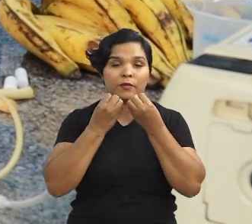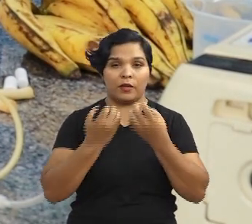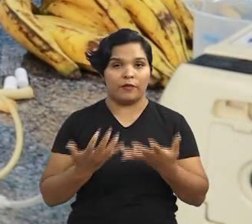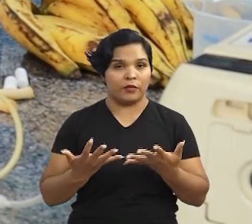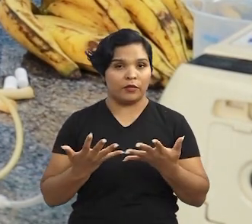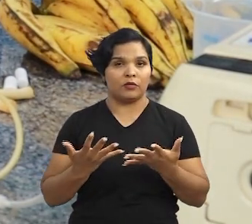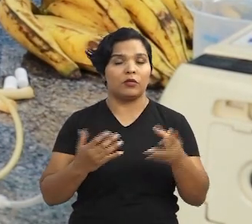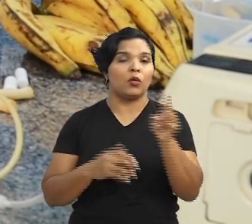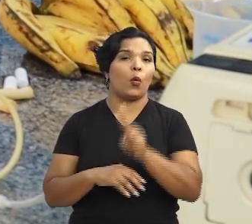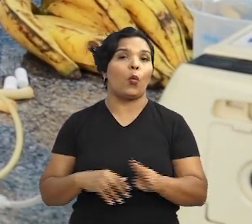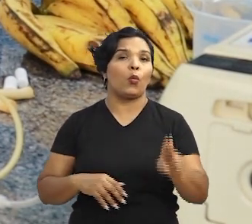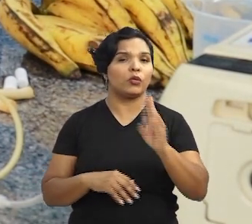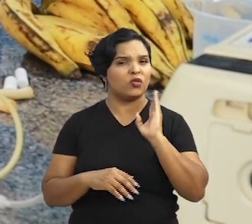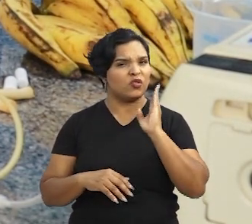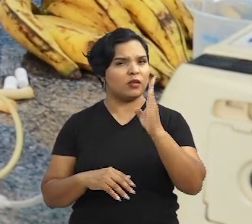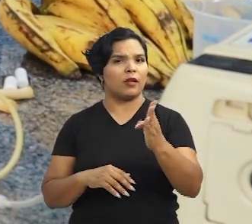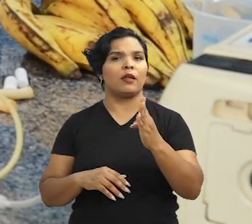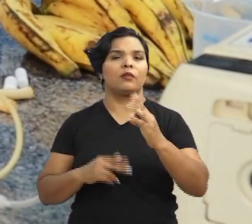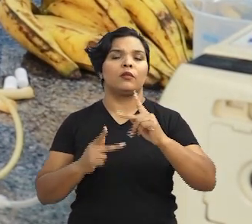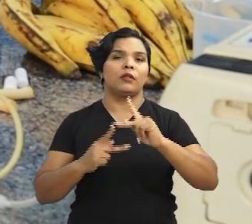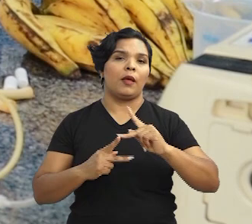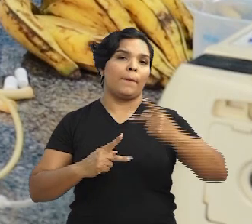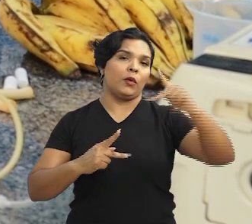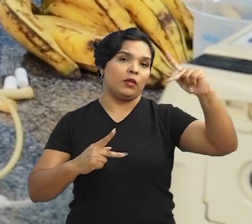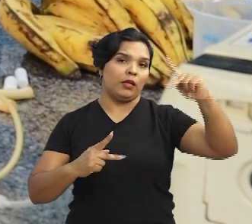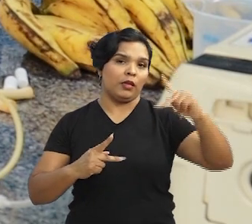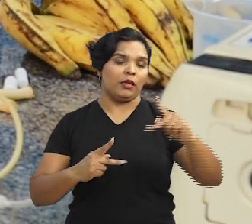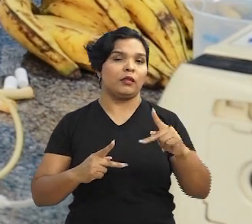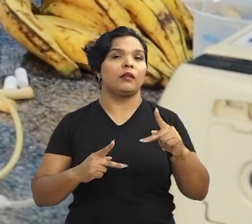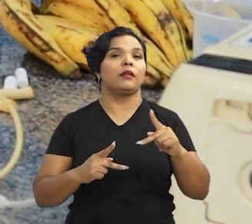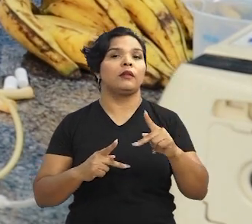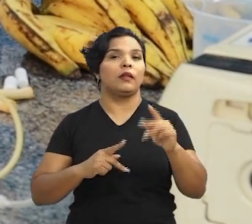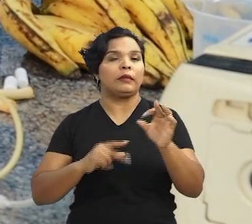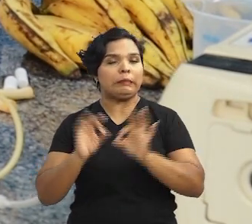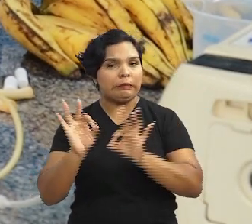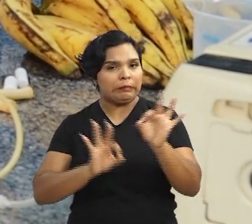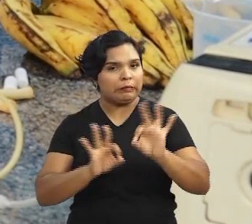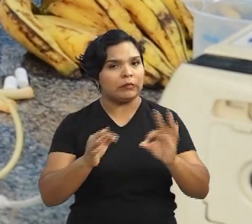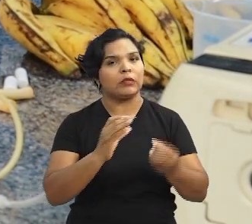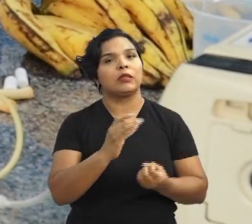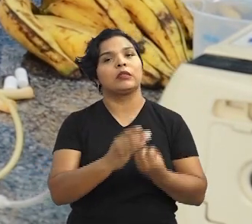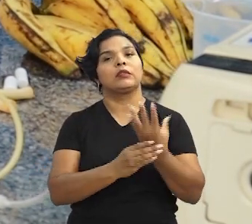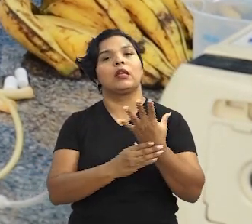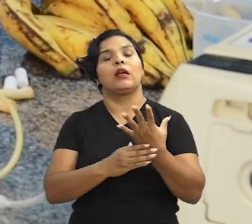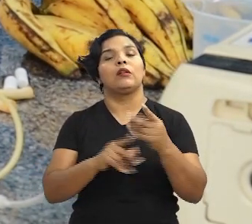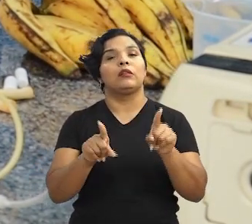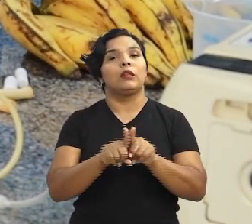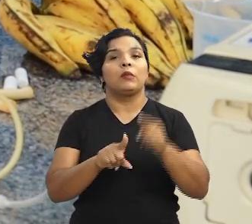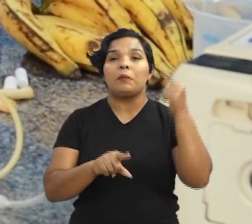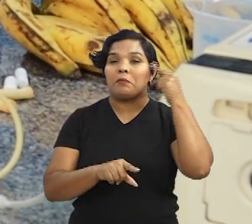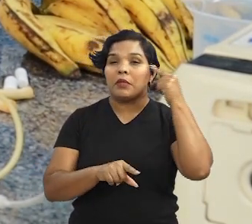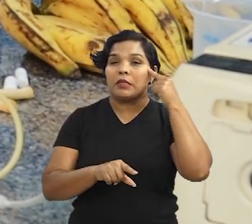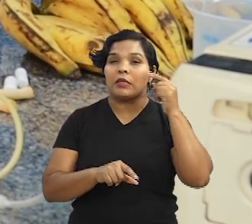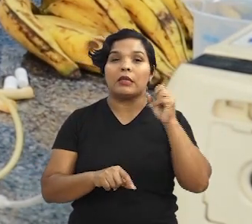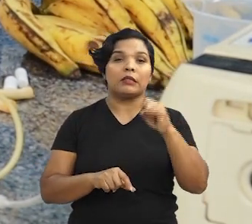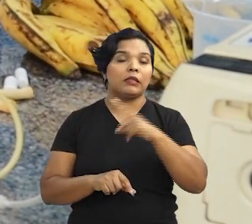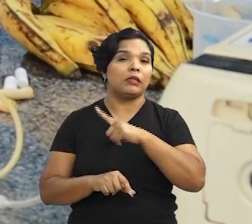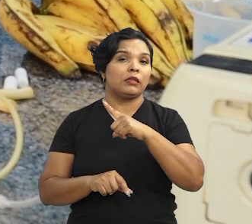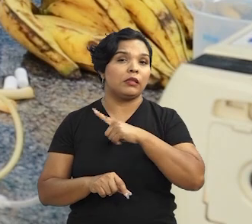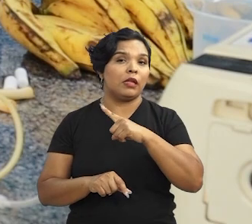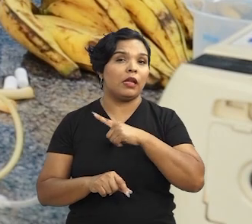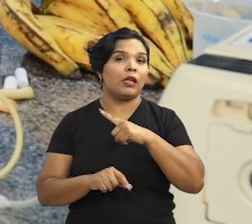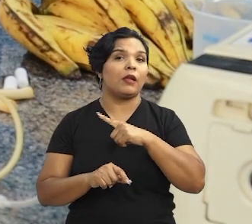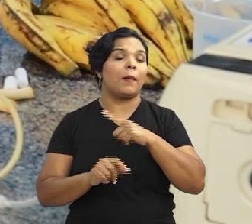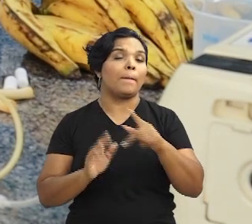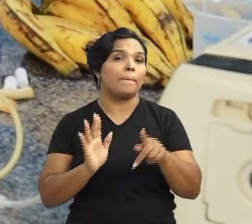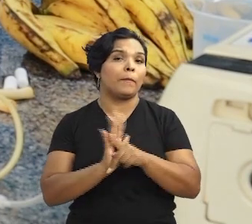benefícios, tá? Desde o uso direto dessa proteína, né, em formulações. A gente pode pensar, por exemplo, se